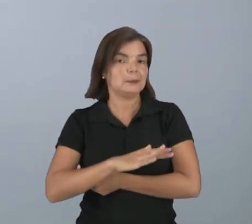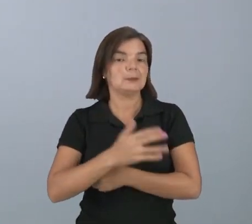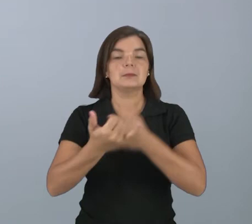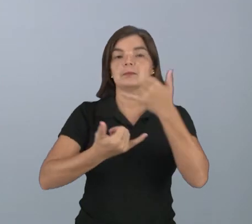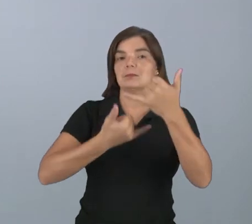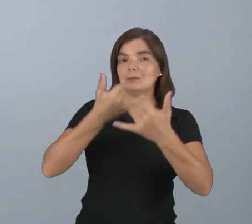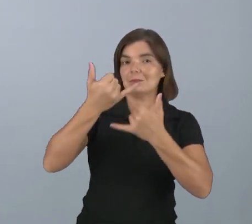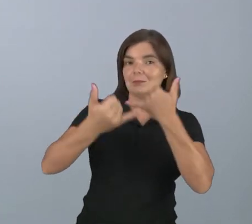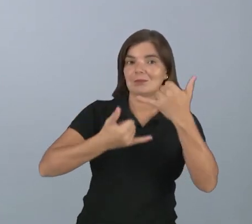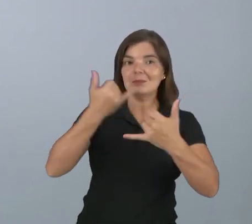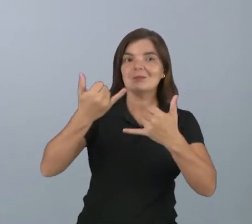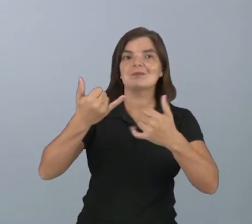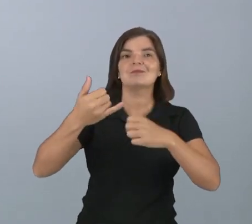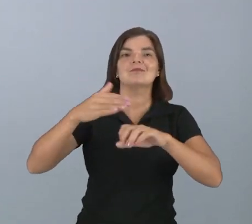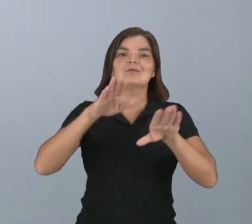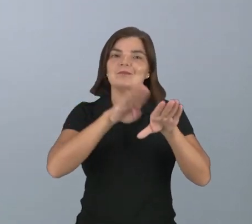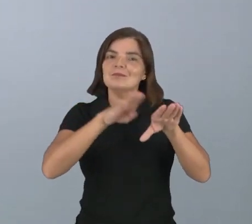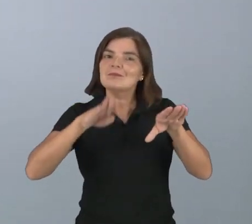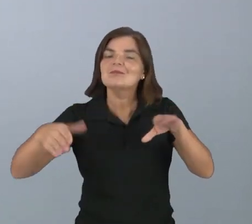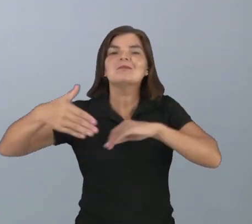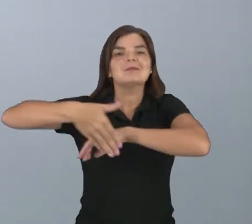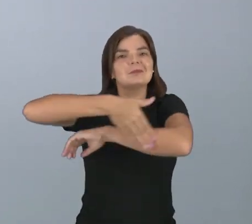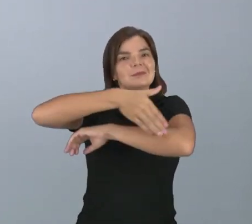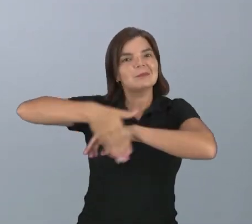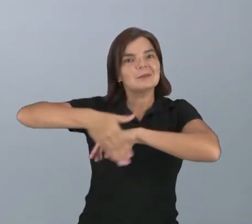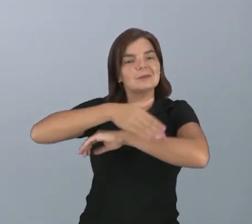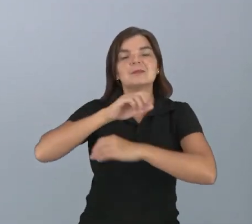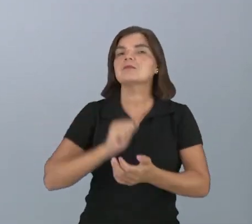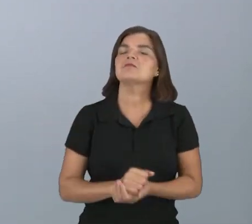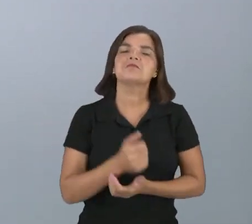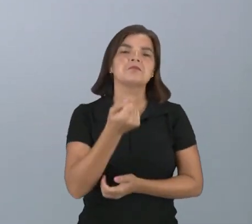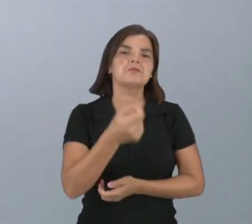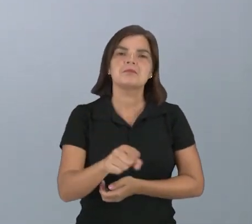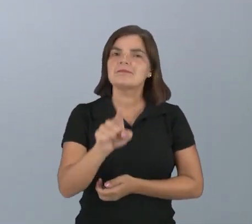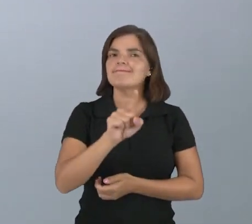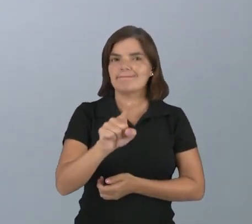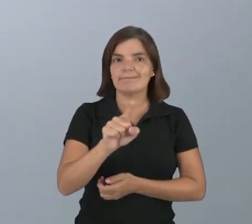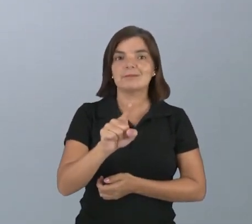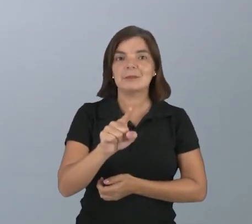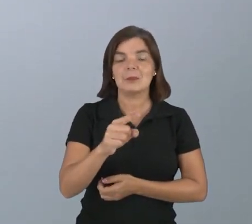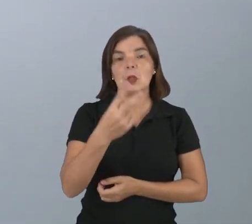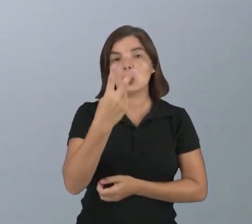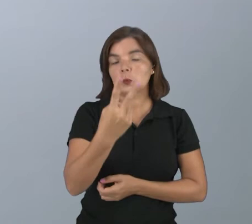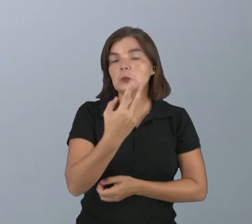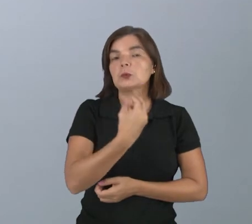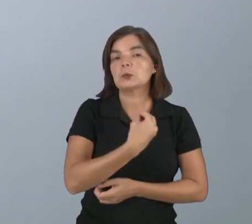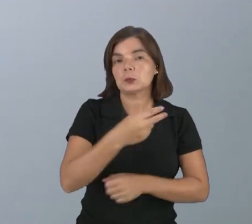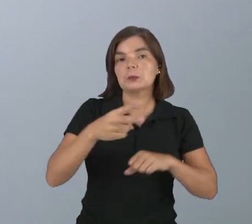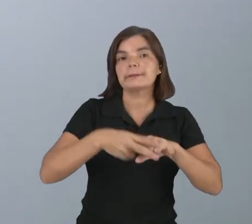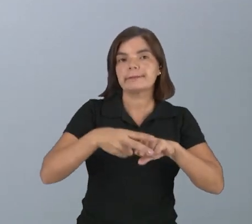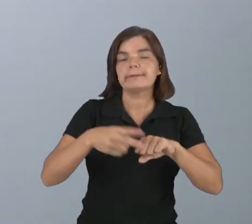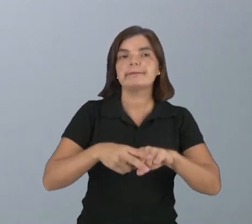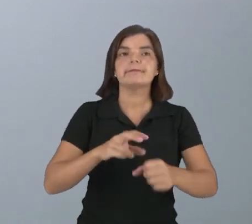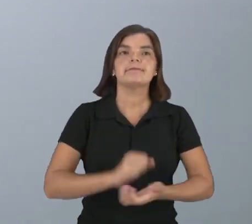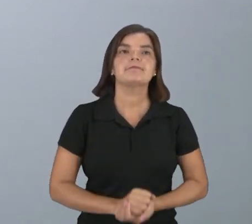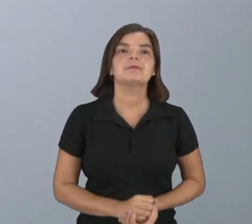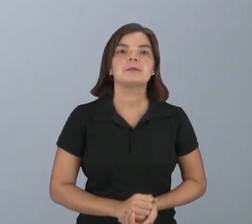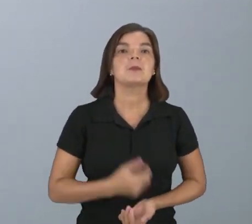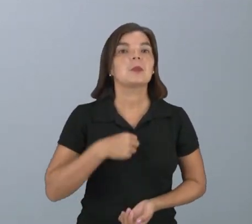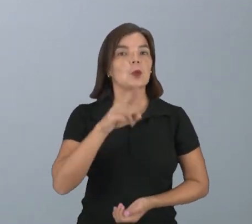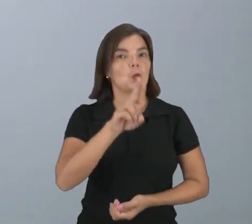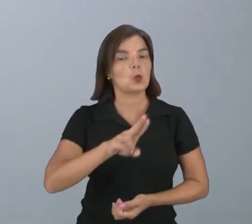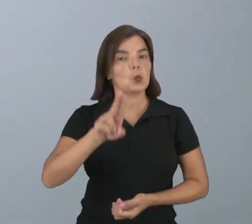na calçada. Entendeu? Então, não tem necessidade de ter a presença de dois ali, desses dois verbos. Eu usei